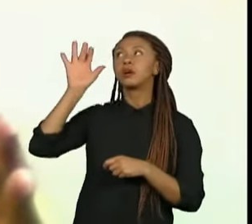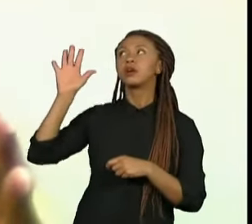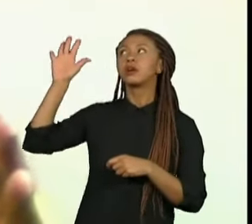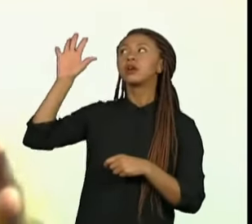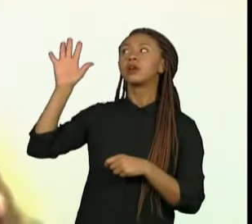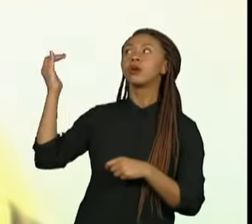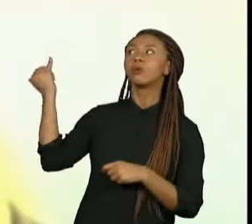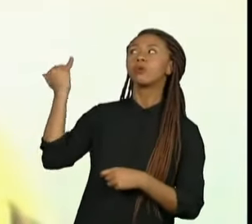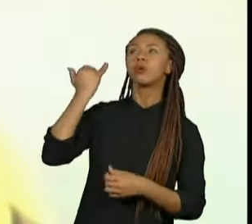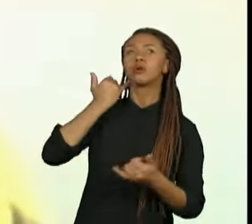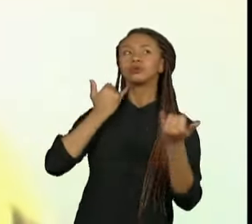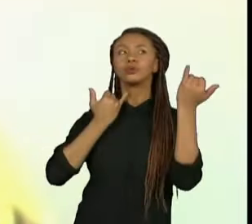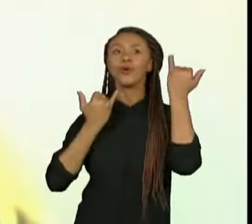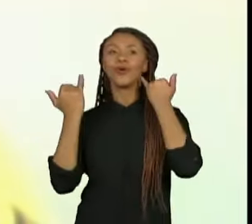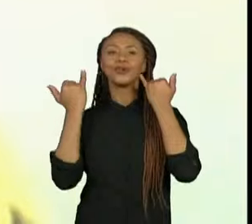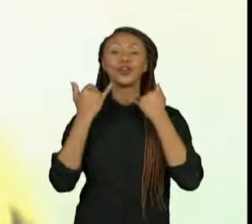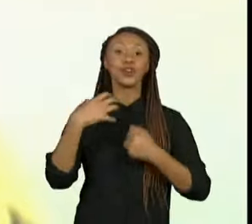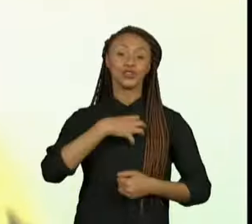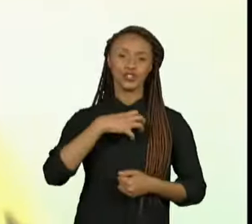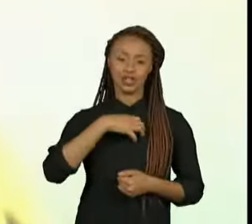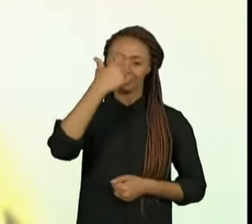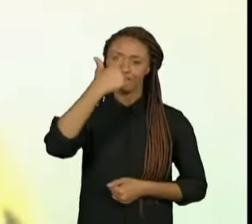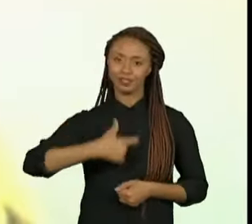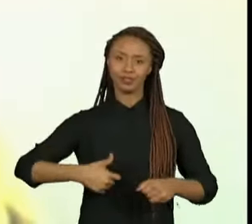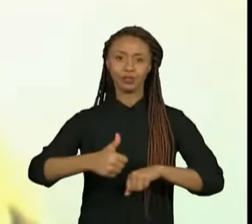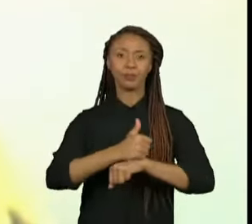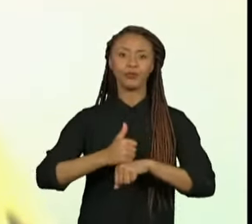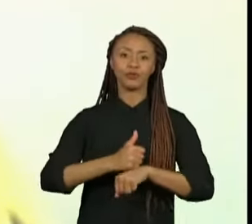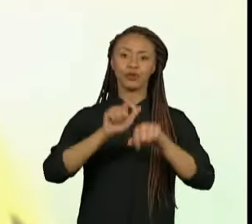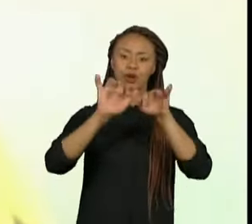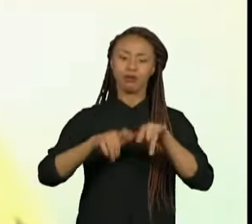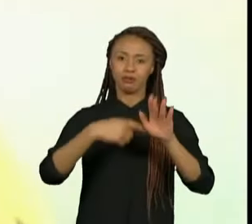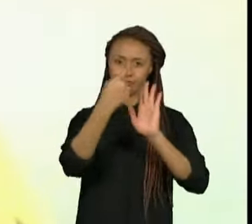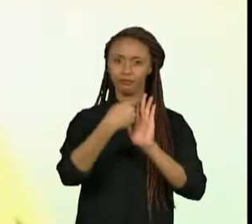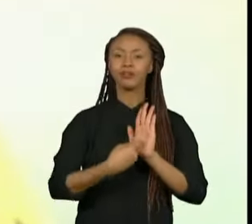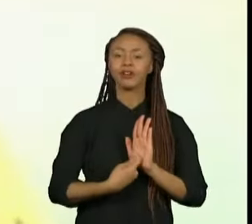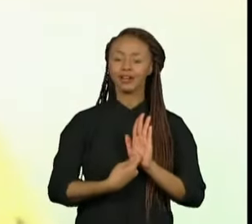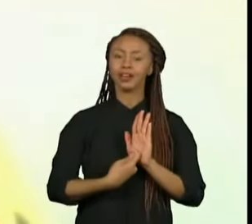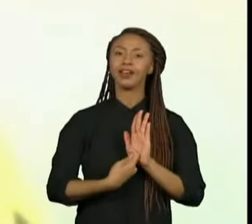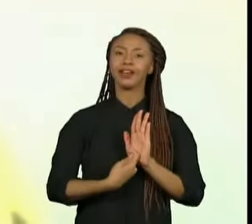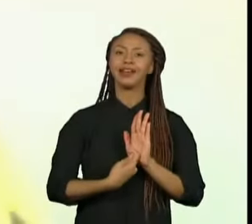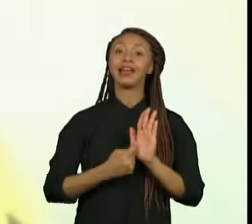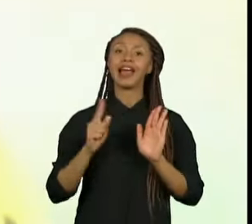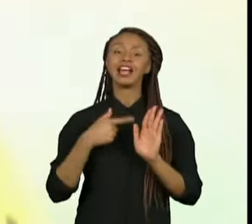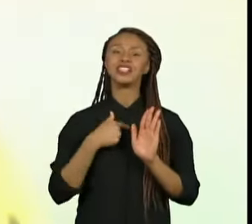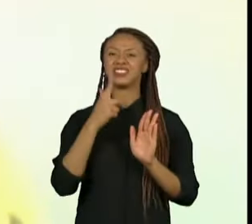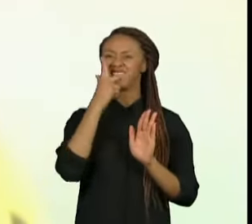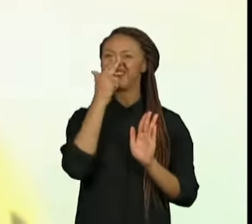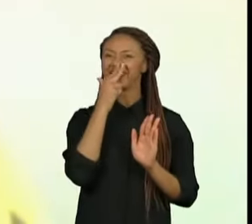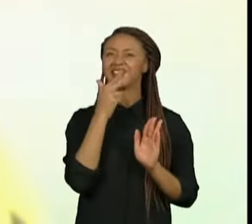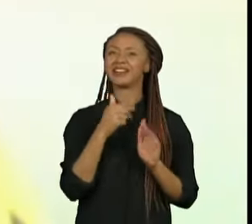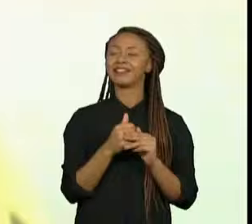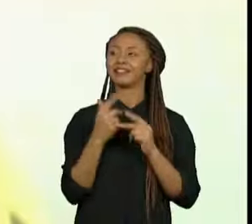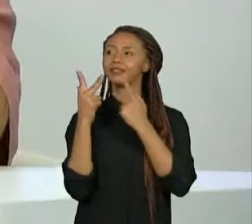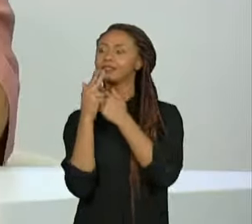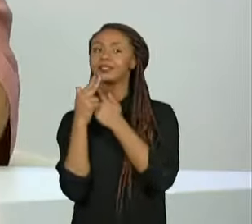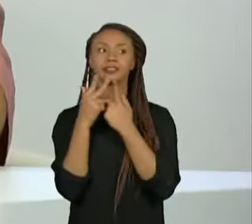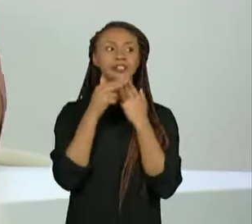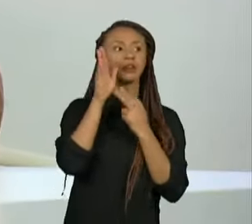né? Eu digo que o escritor e a escritora, na verdade, nós somos um grande fofoqueiros. A gente escuta, eu